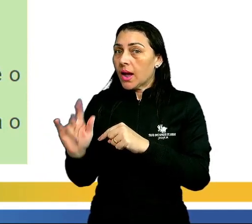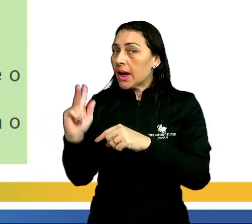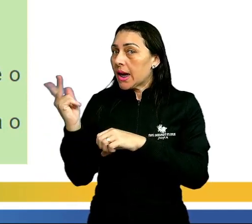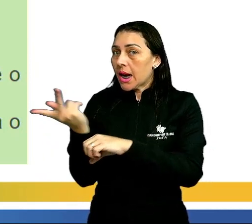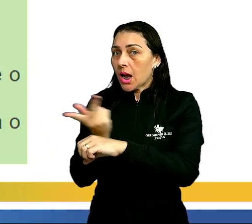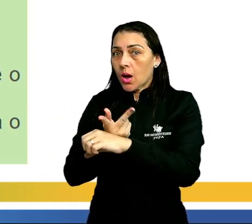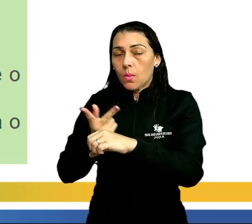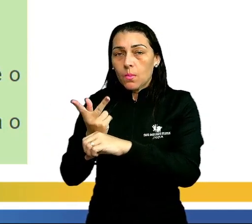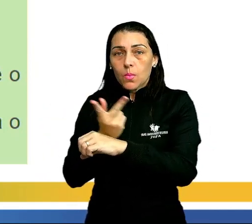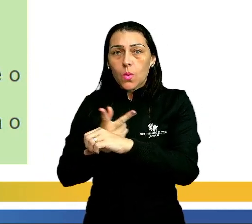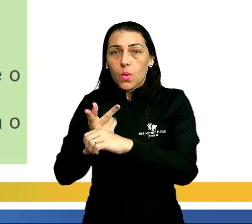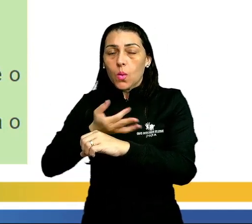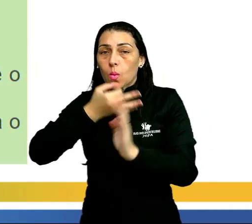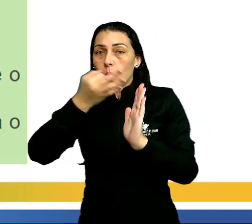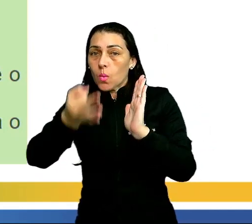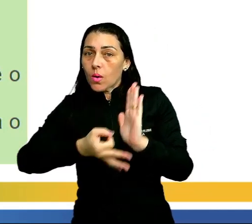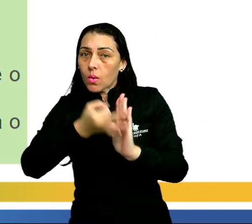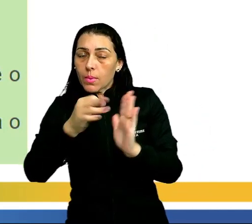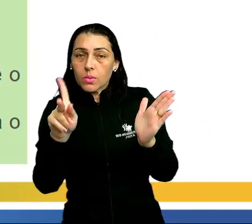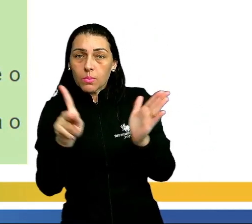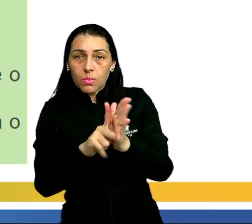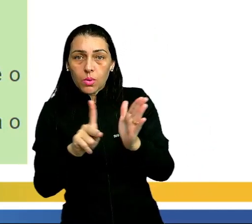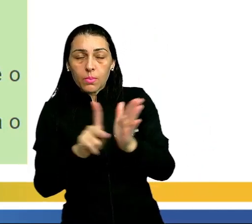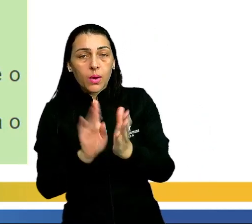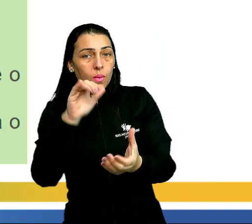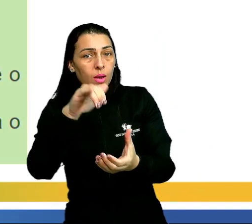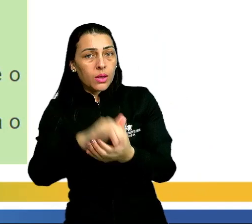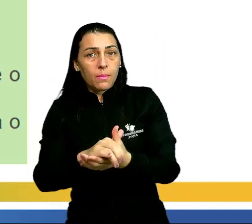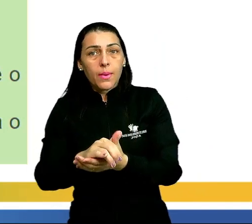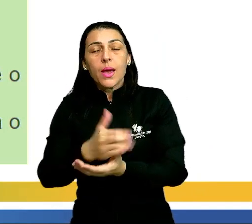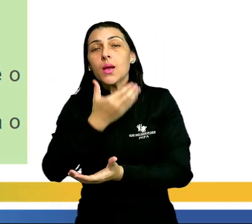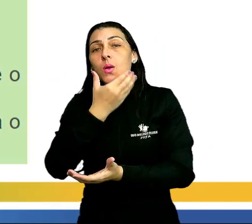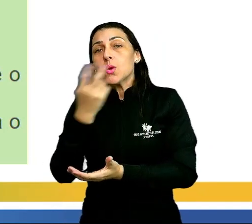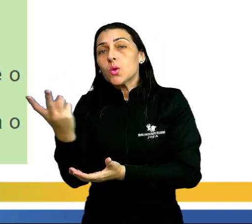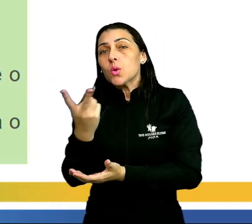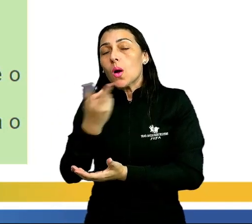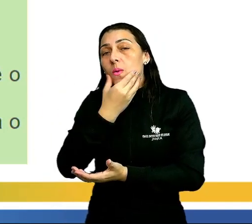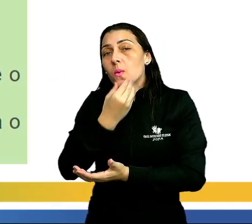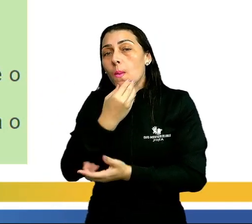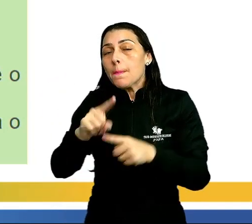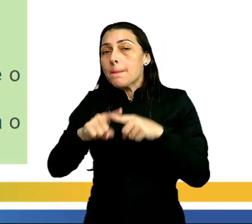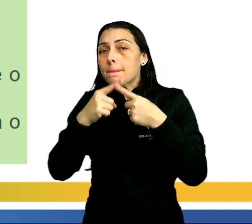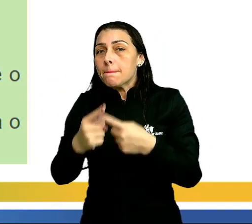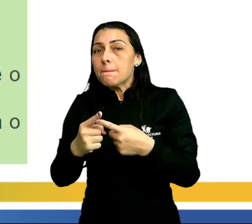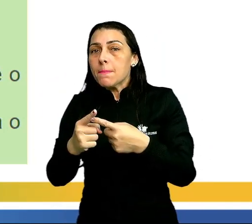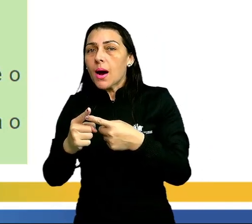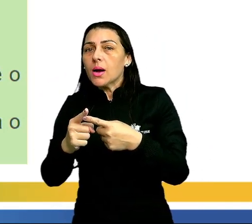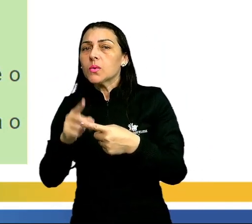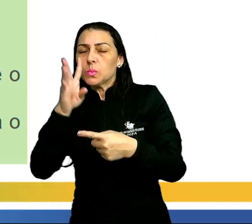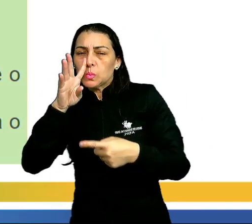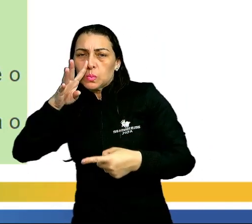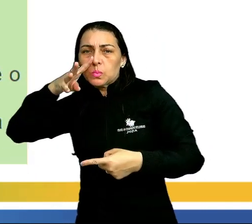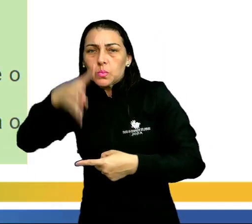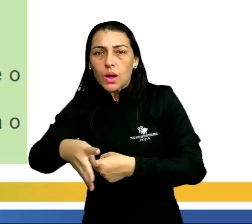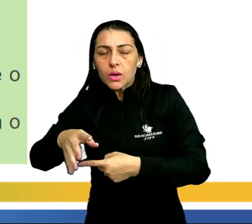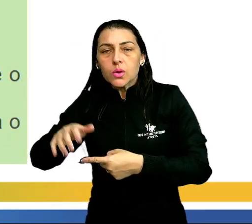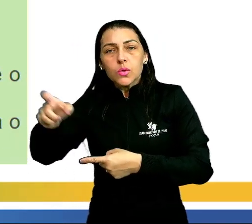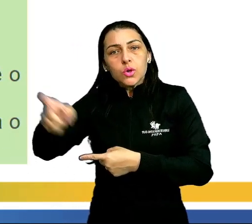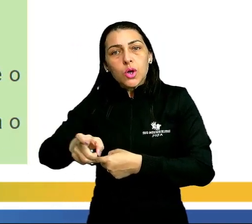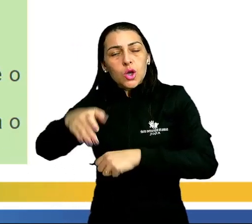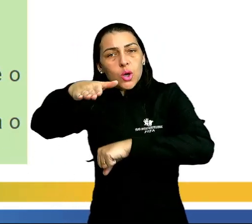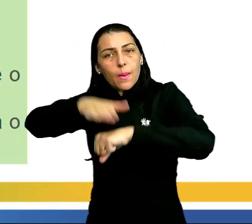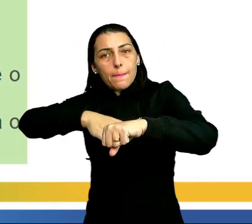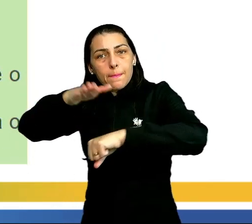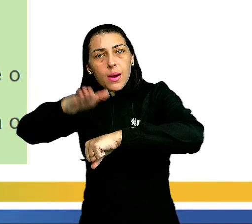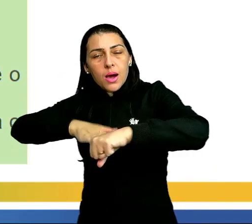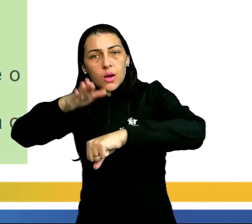busca refutar o argumento em si, que é o casamento gay, mas parte para a agressão contra X,